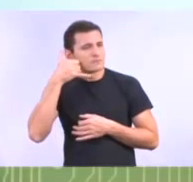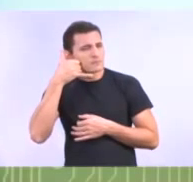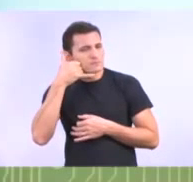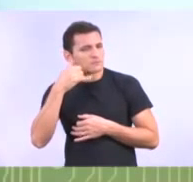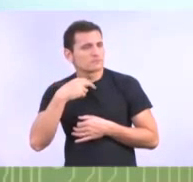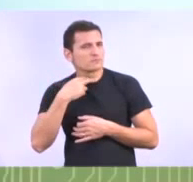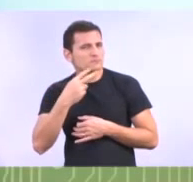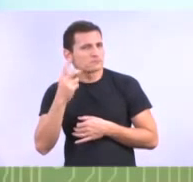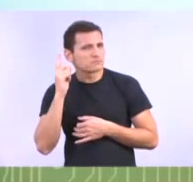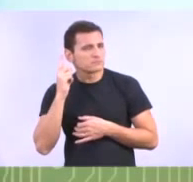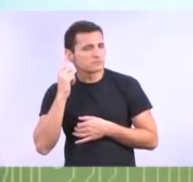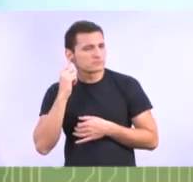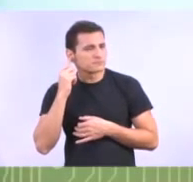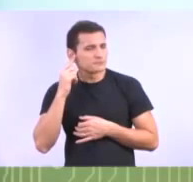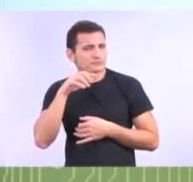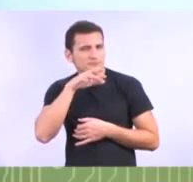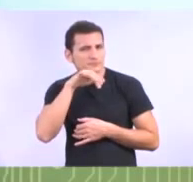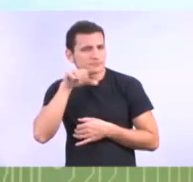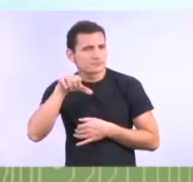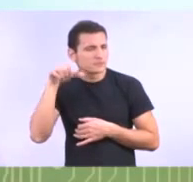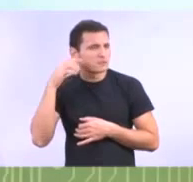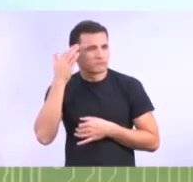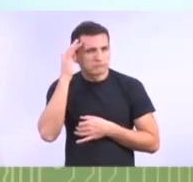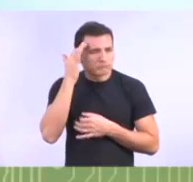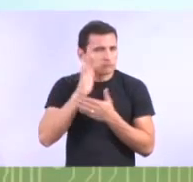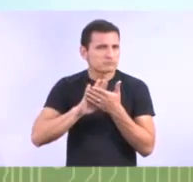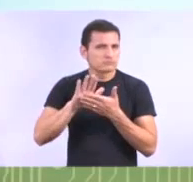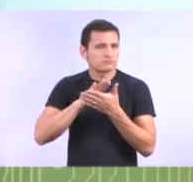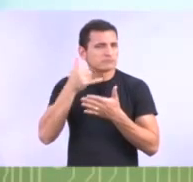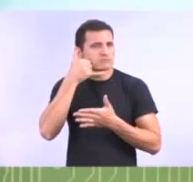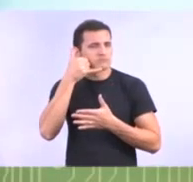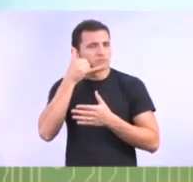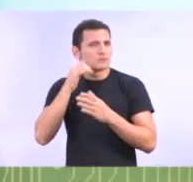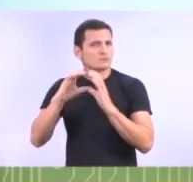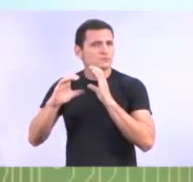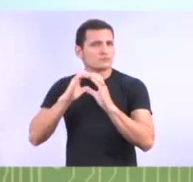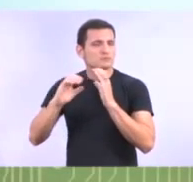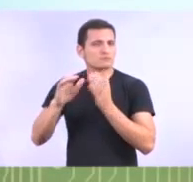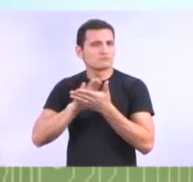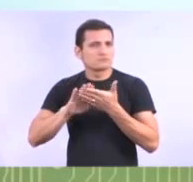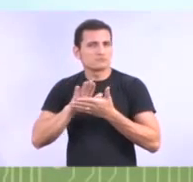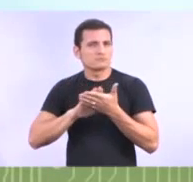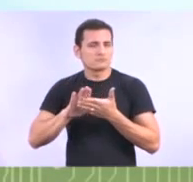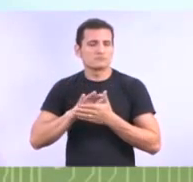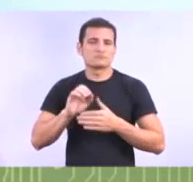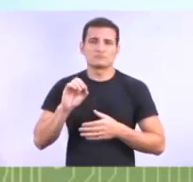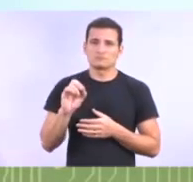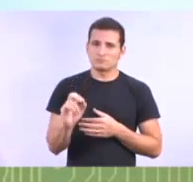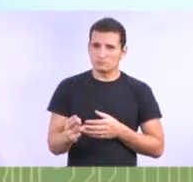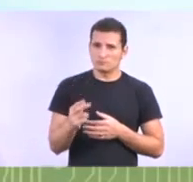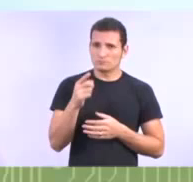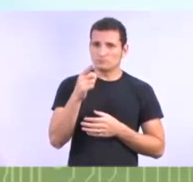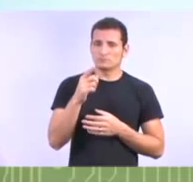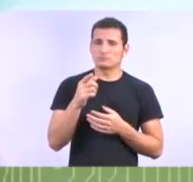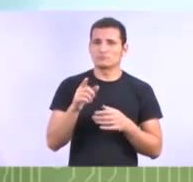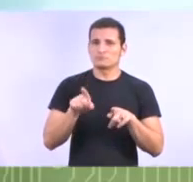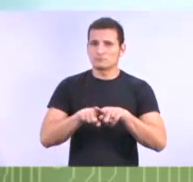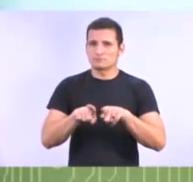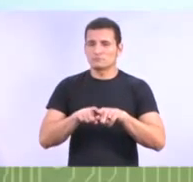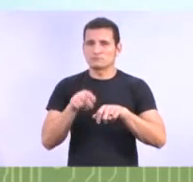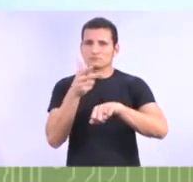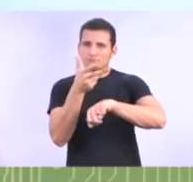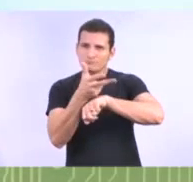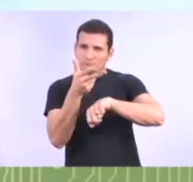voz metalizada, fica incompreensível a conversa, ou então estavam fazendo uma conversa por vídeo, por